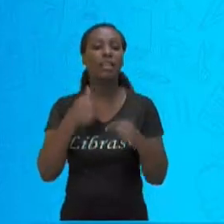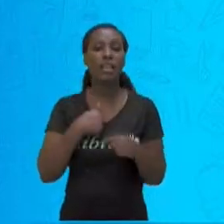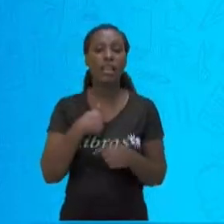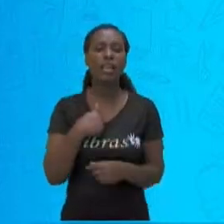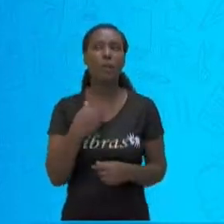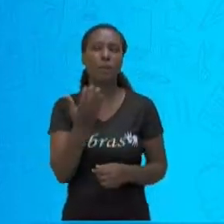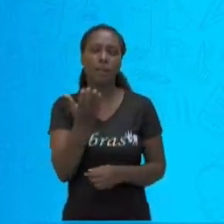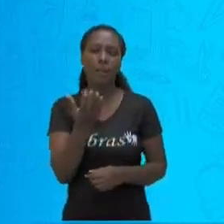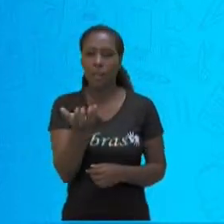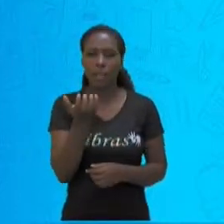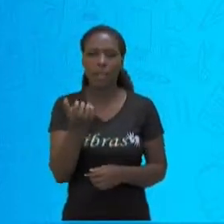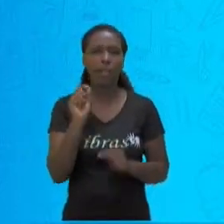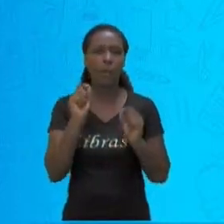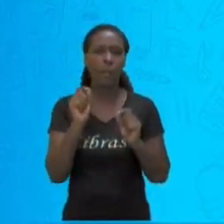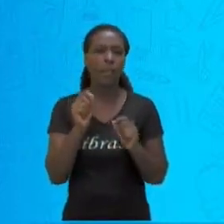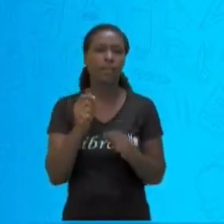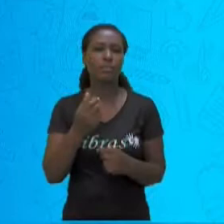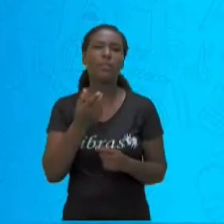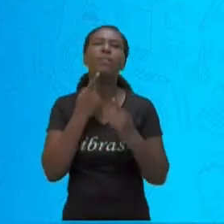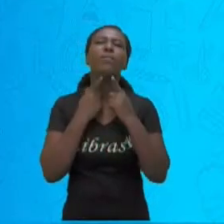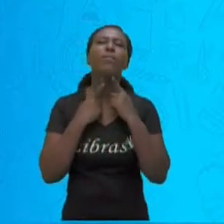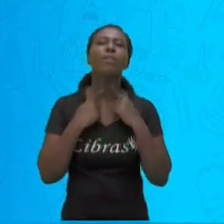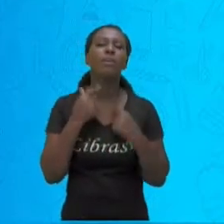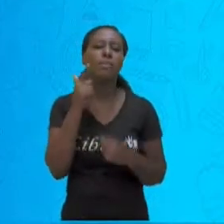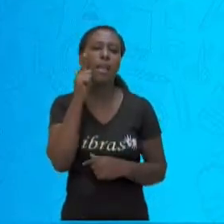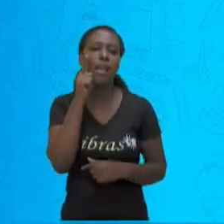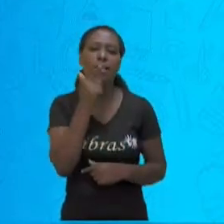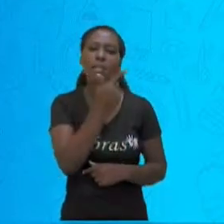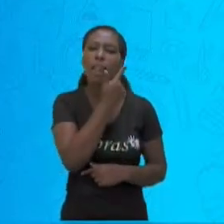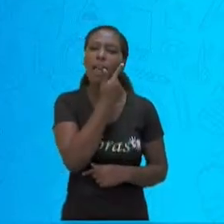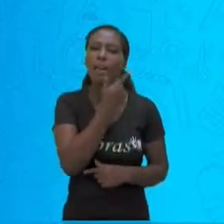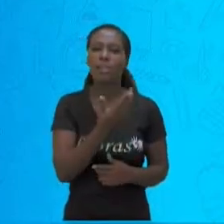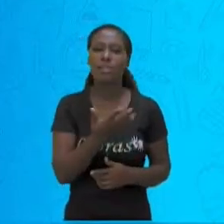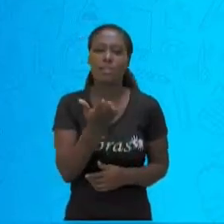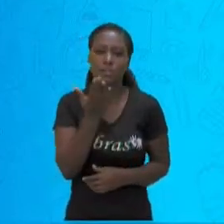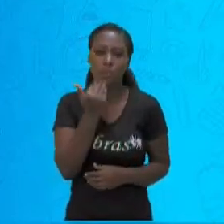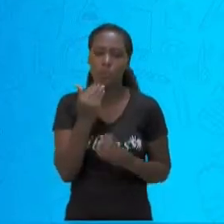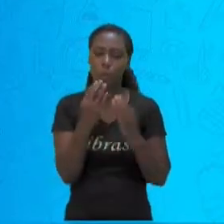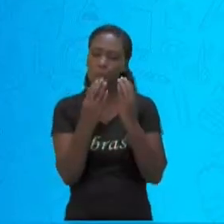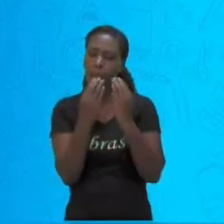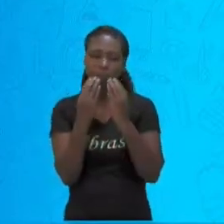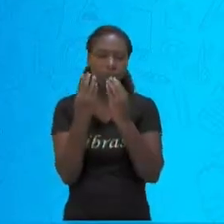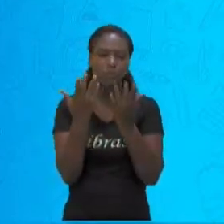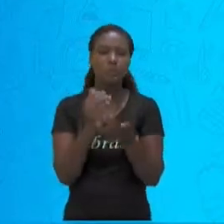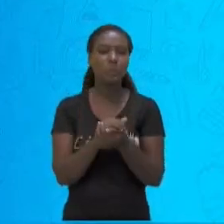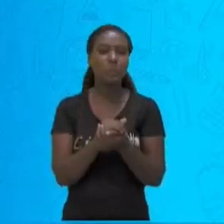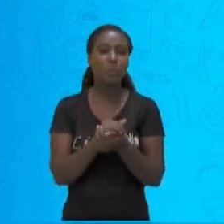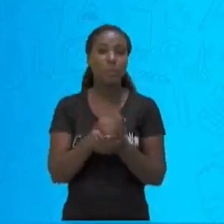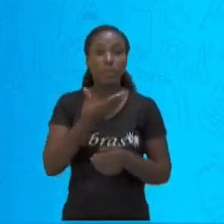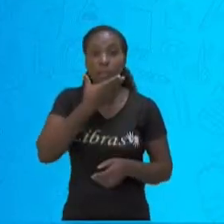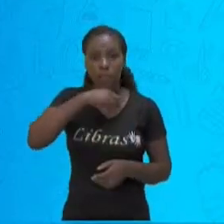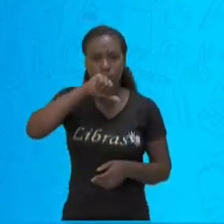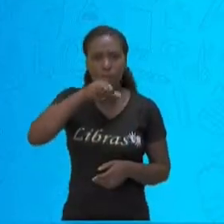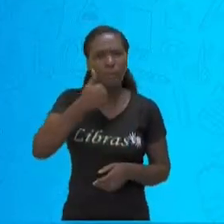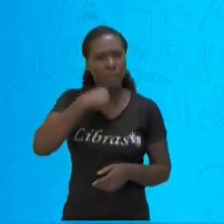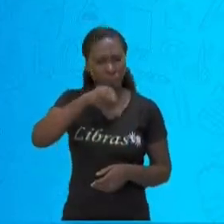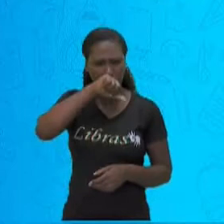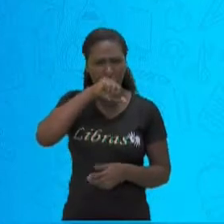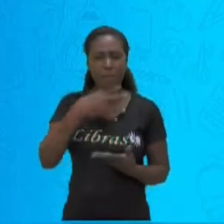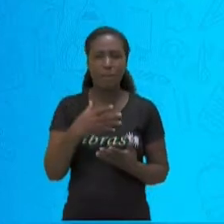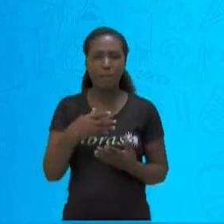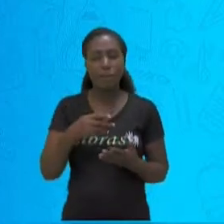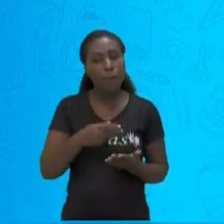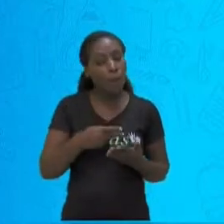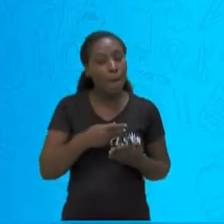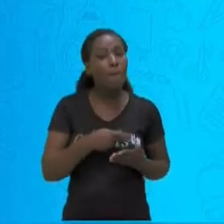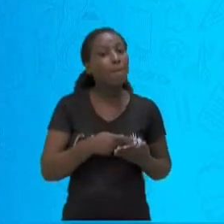rua. Meus pais me levavam numa lanchonete onde tinham os gauchões, os famosos gauchões